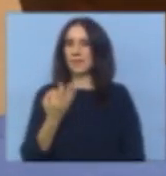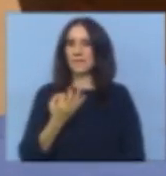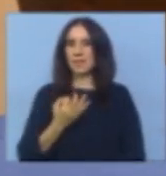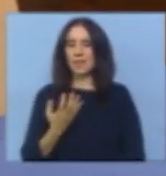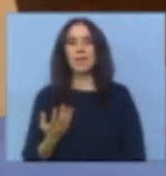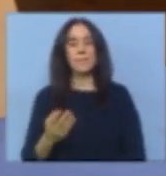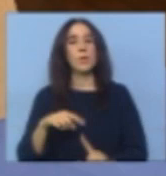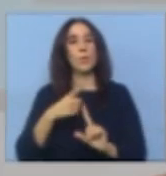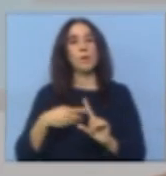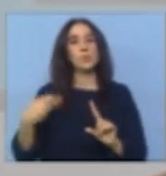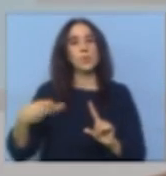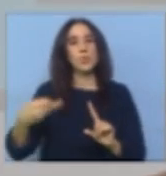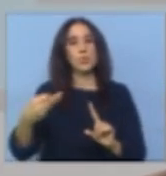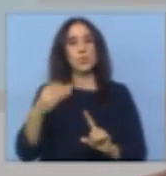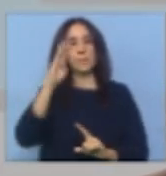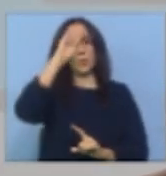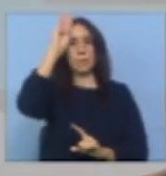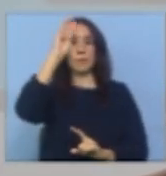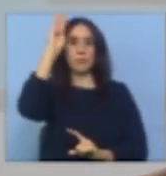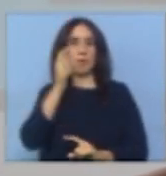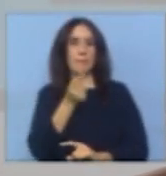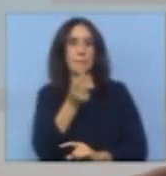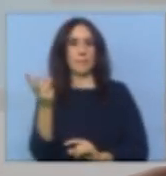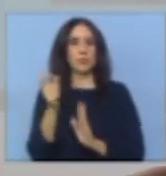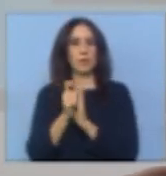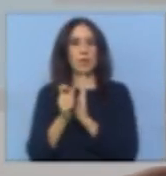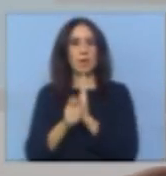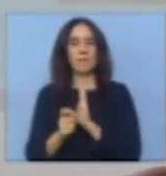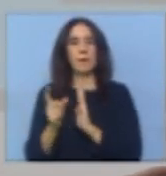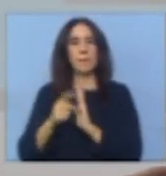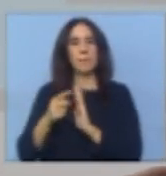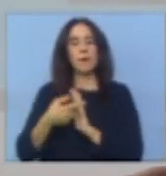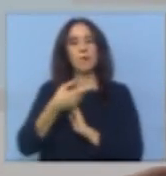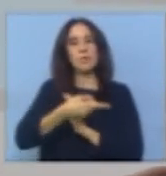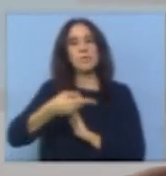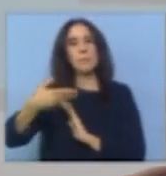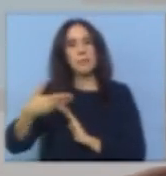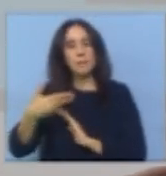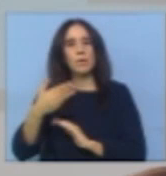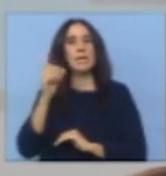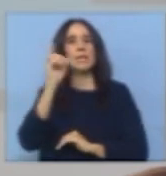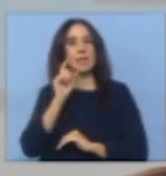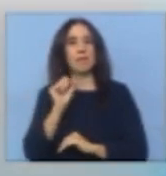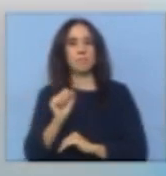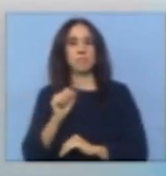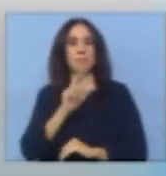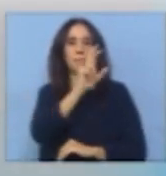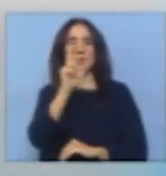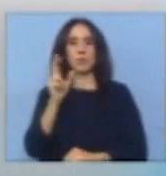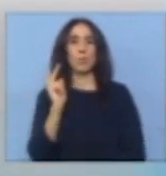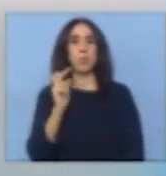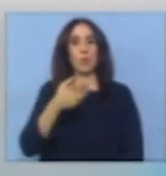E todos os anos os Papas escrevem, é o 91º Dia Mundial das Missões, portanto há 91